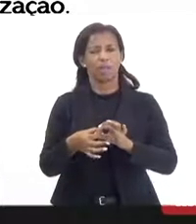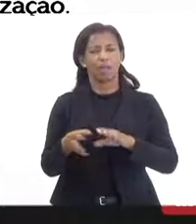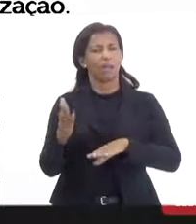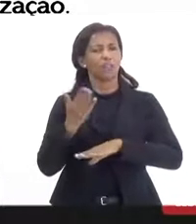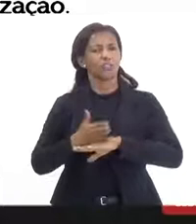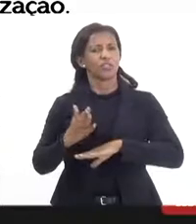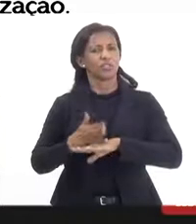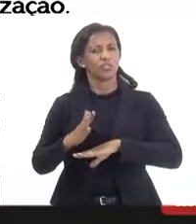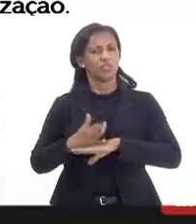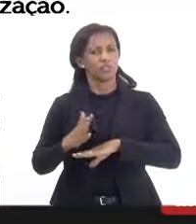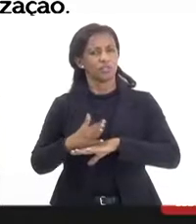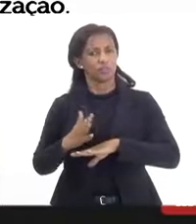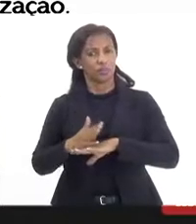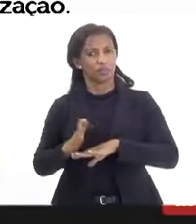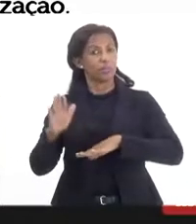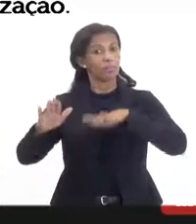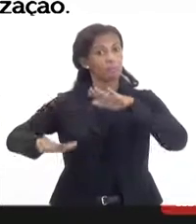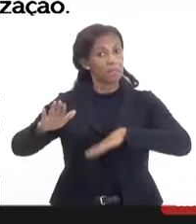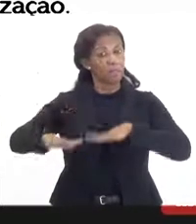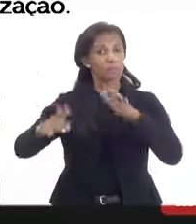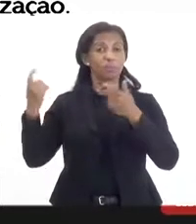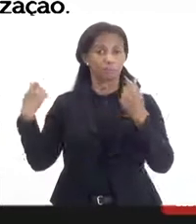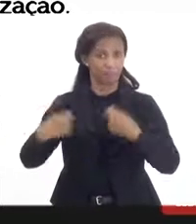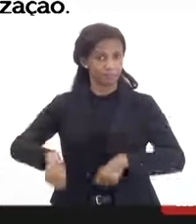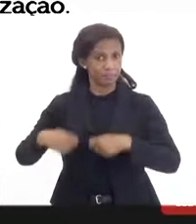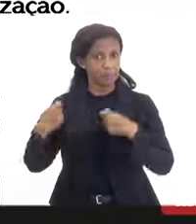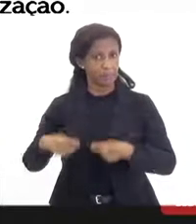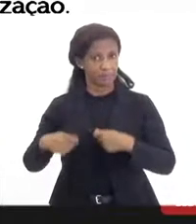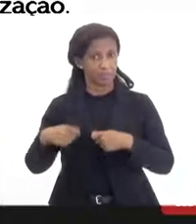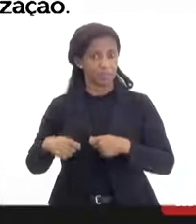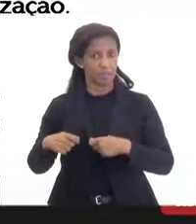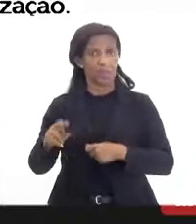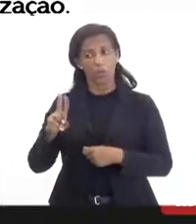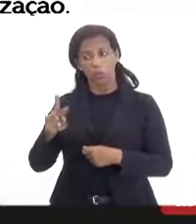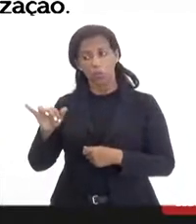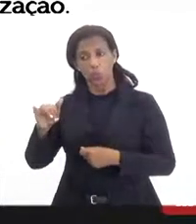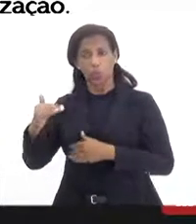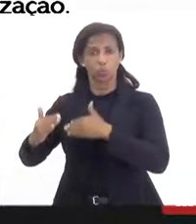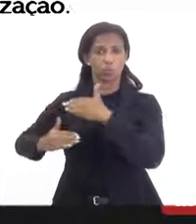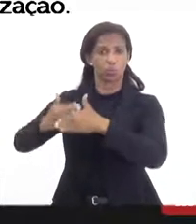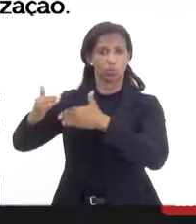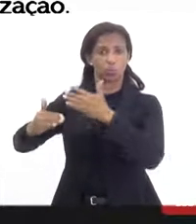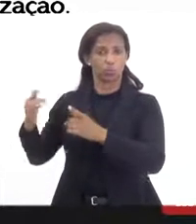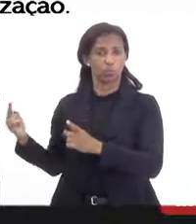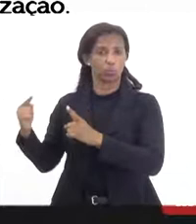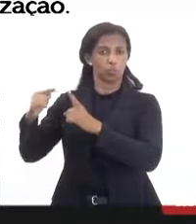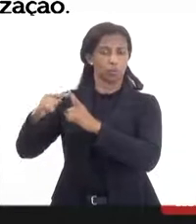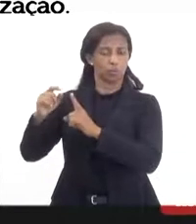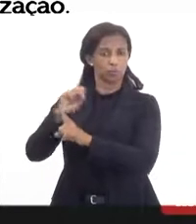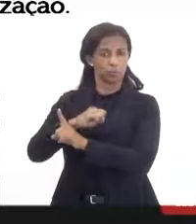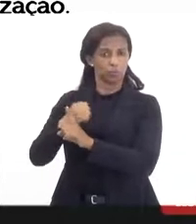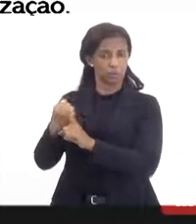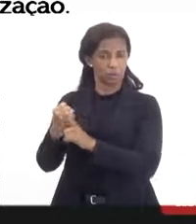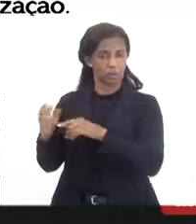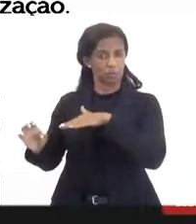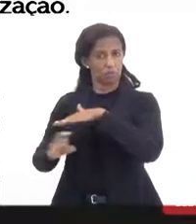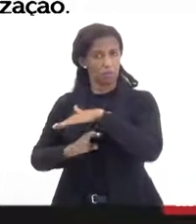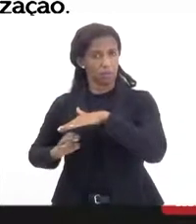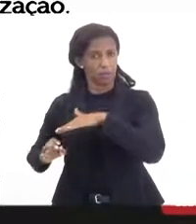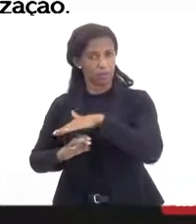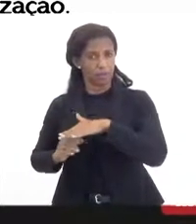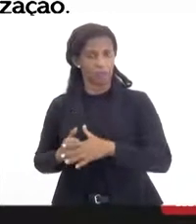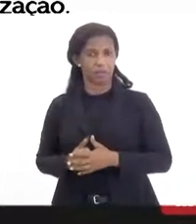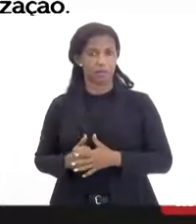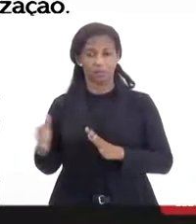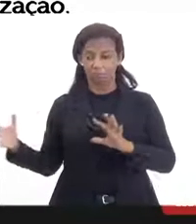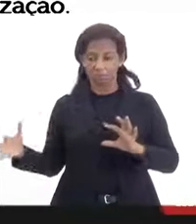porque, embora necessário, embora útil para o desenvolvimento do objeto social da empresa, não estariam